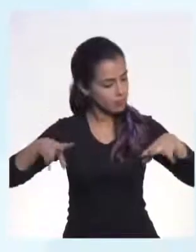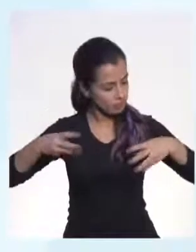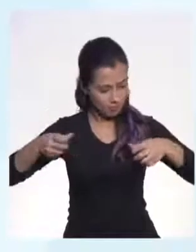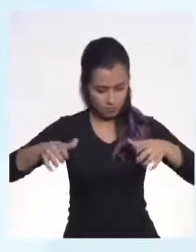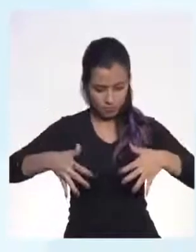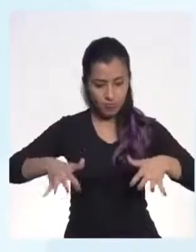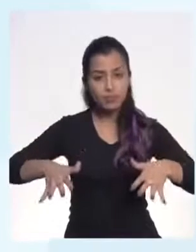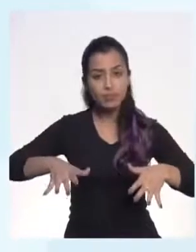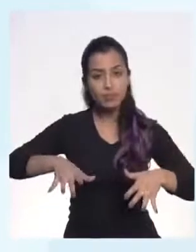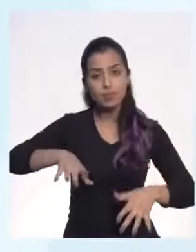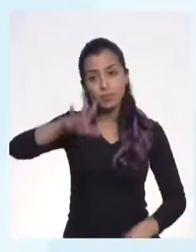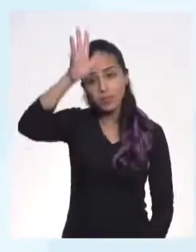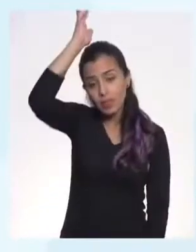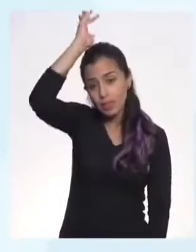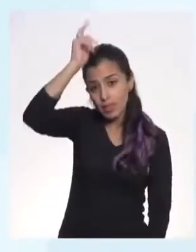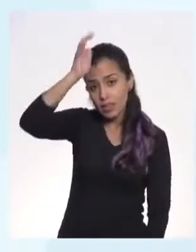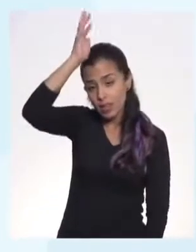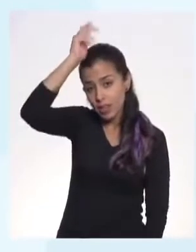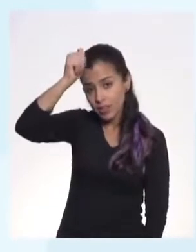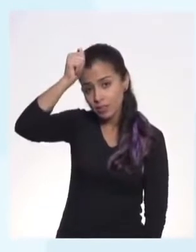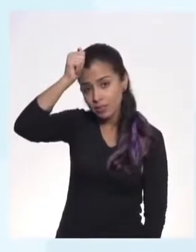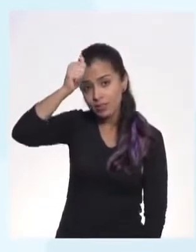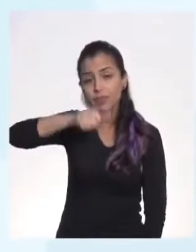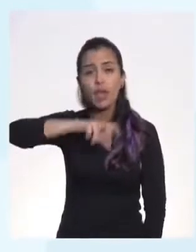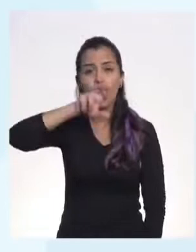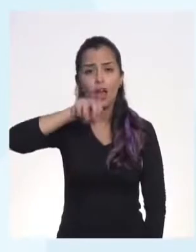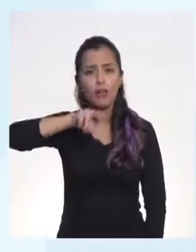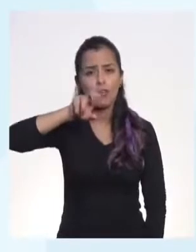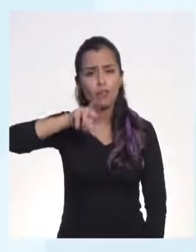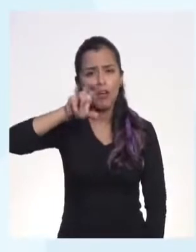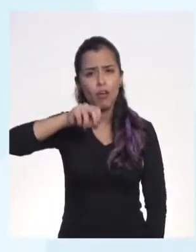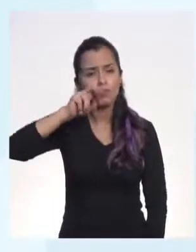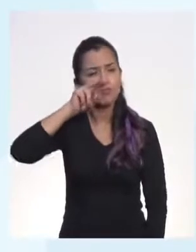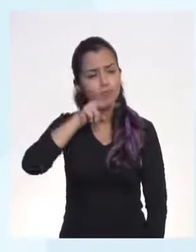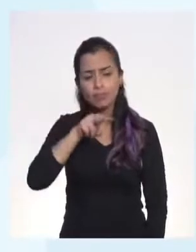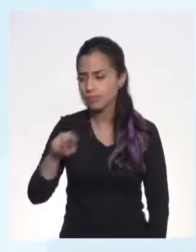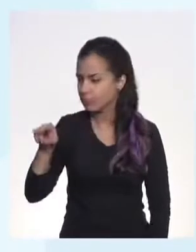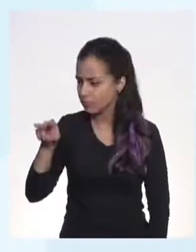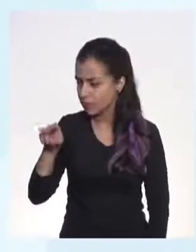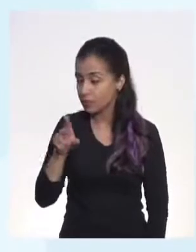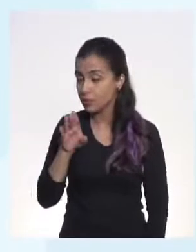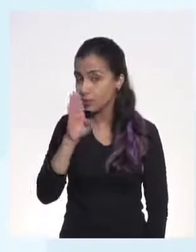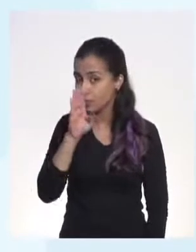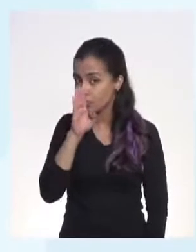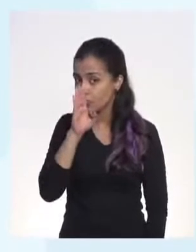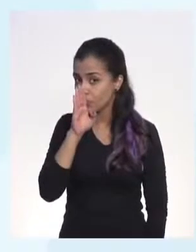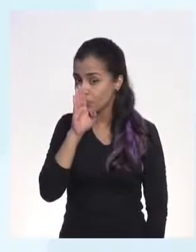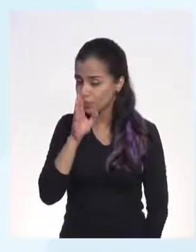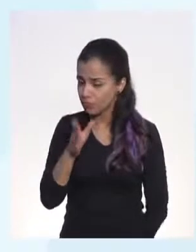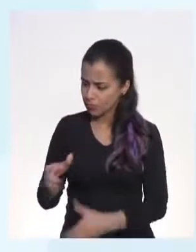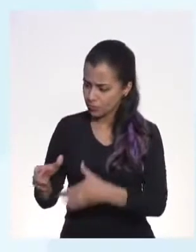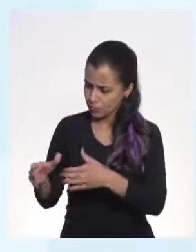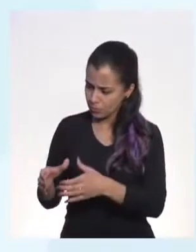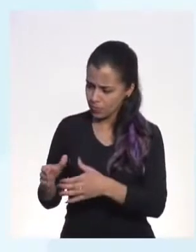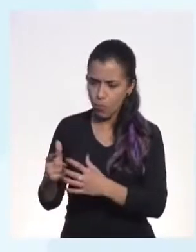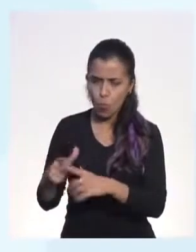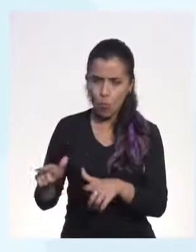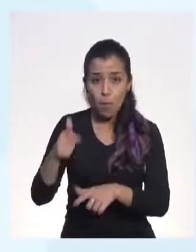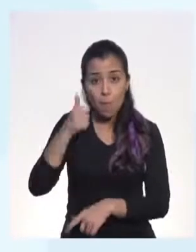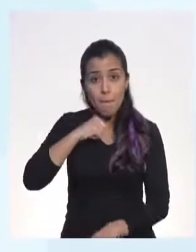chão um galera junto milho espalha avó liso lança um olhar inquieto e Brando não velho pote a mãe zangada